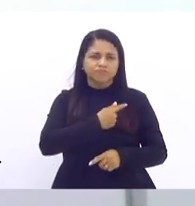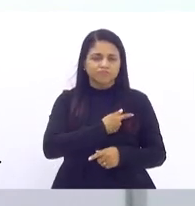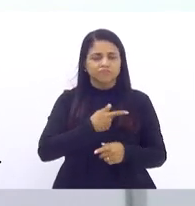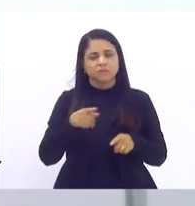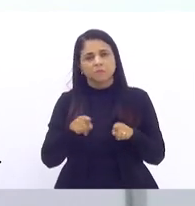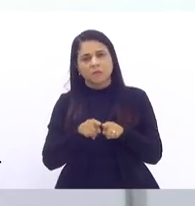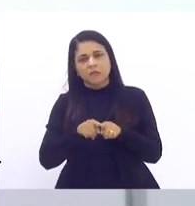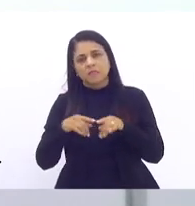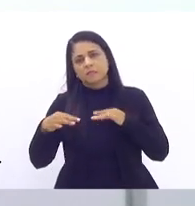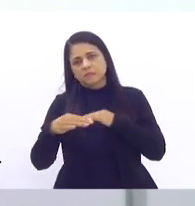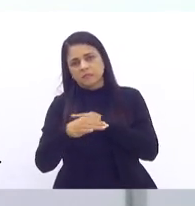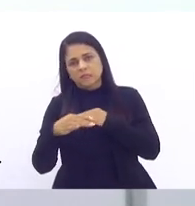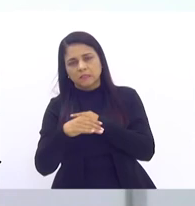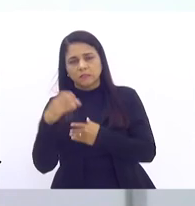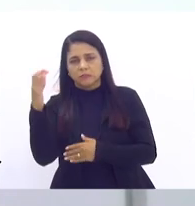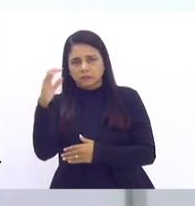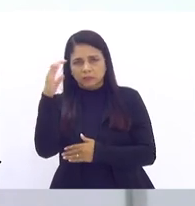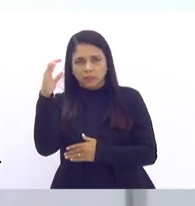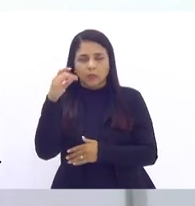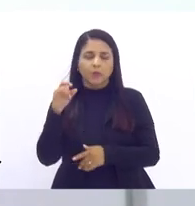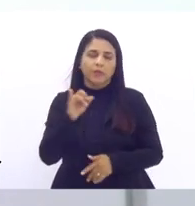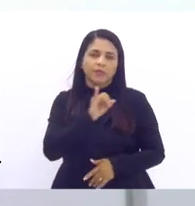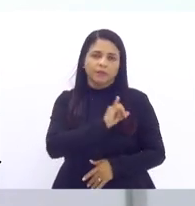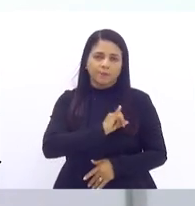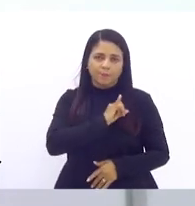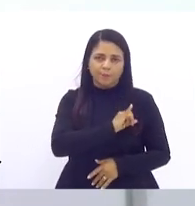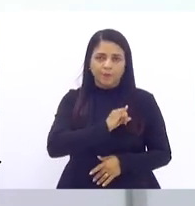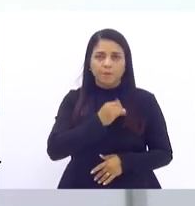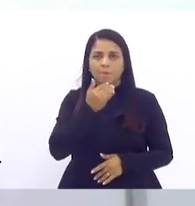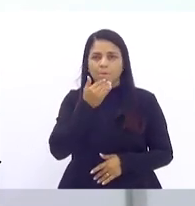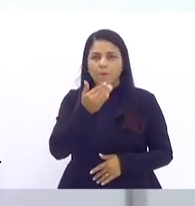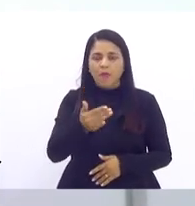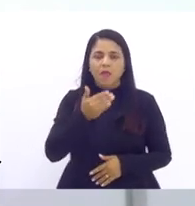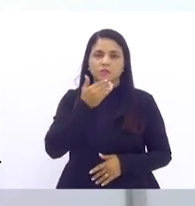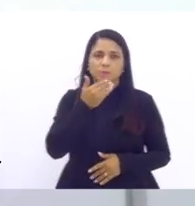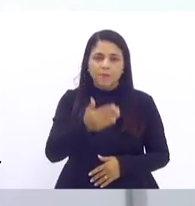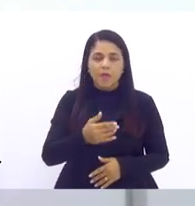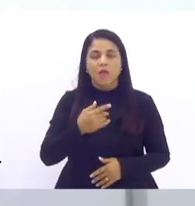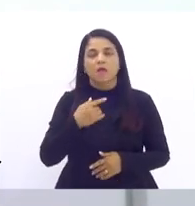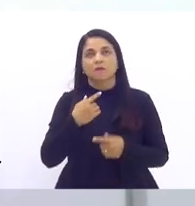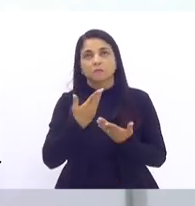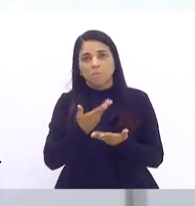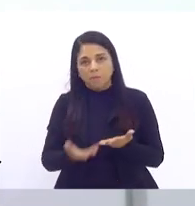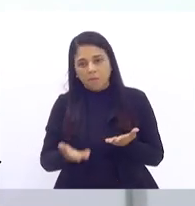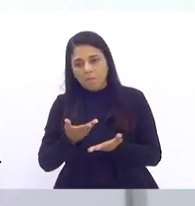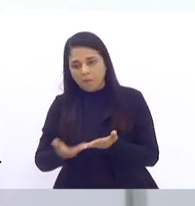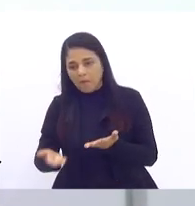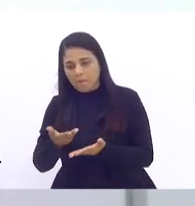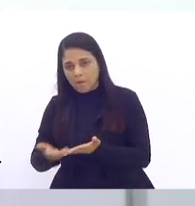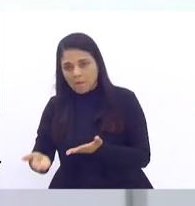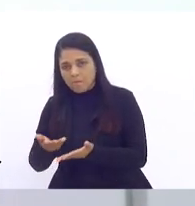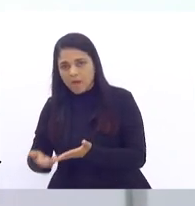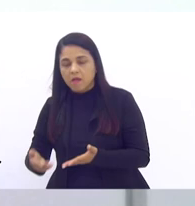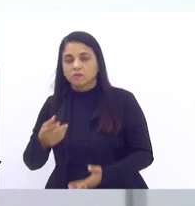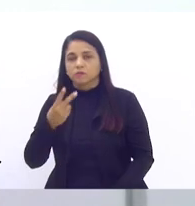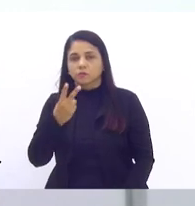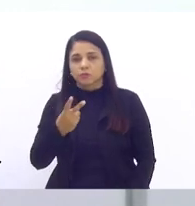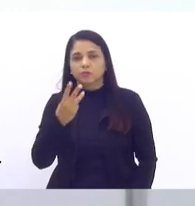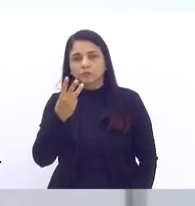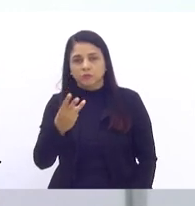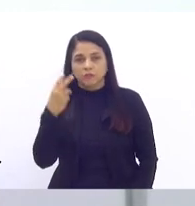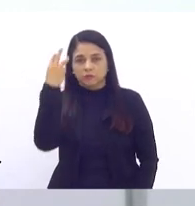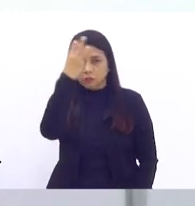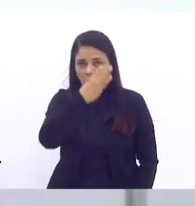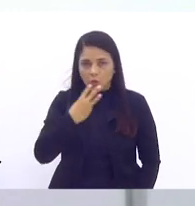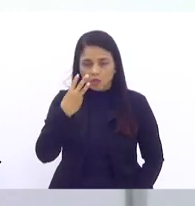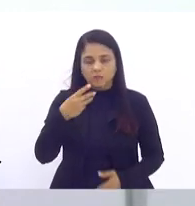niteroenses moradores de Itaboraí perdem duas três horas por dia para vir trabalhar aqui na capital a gente sabe